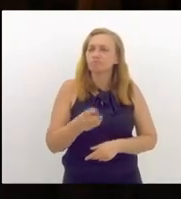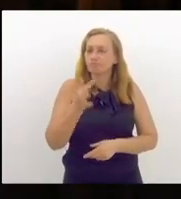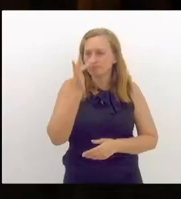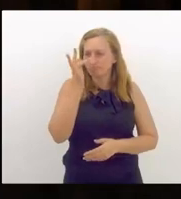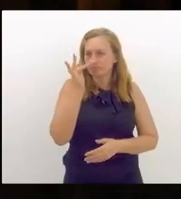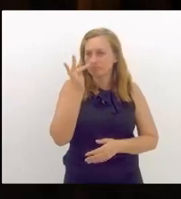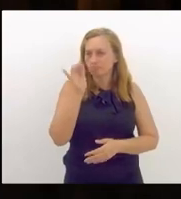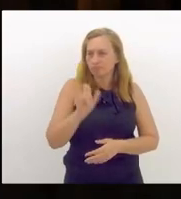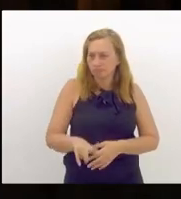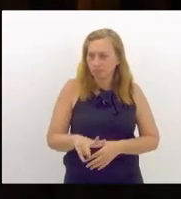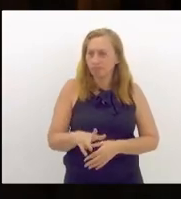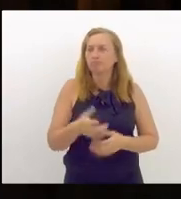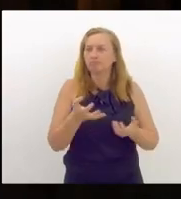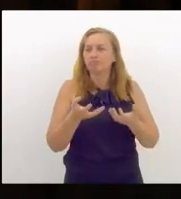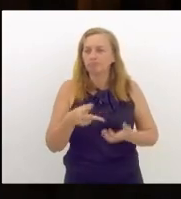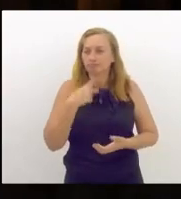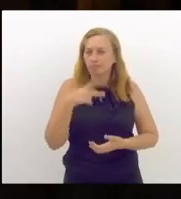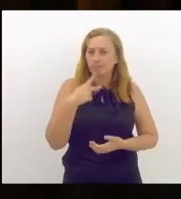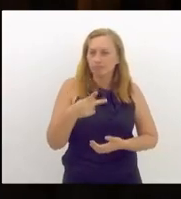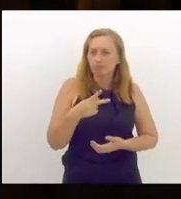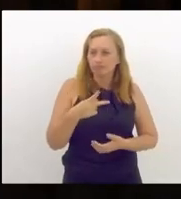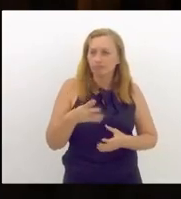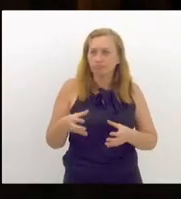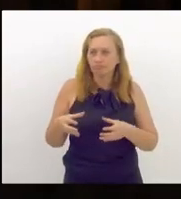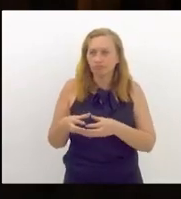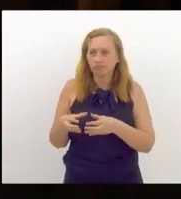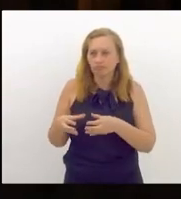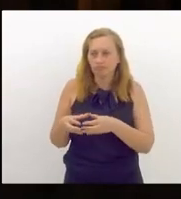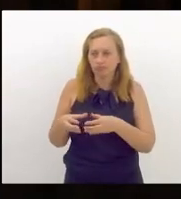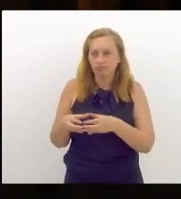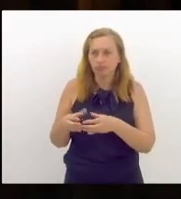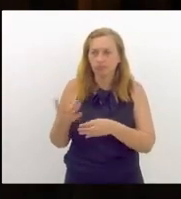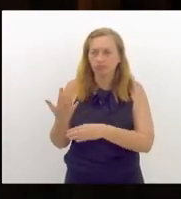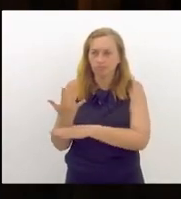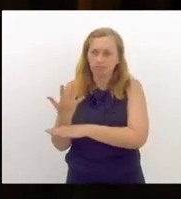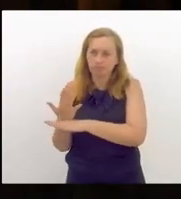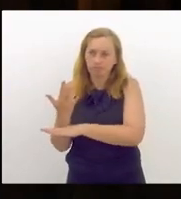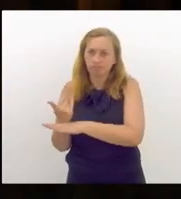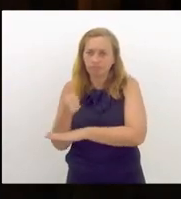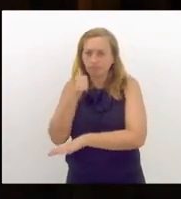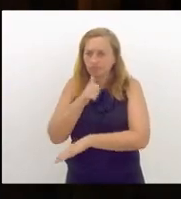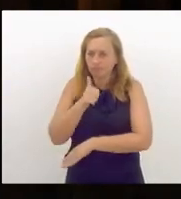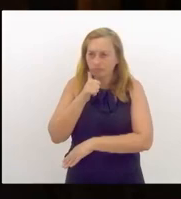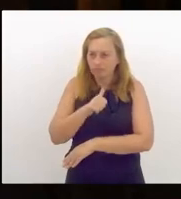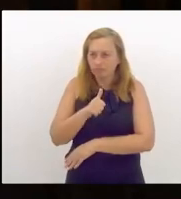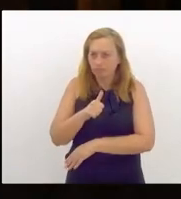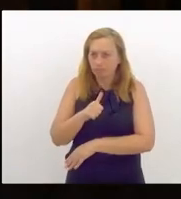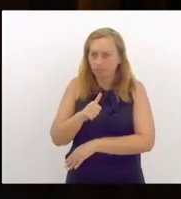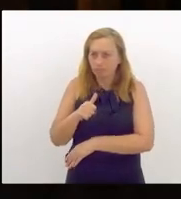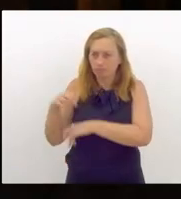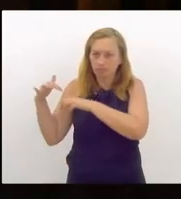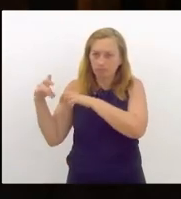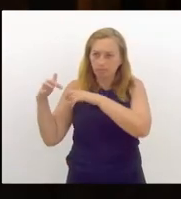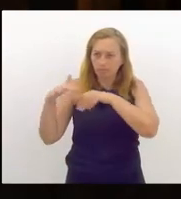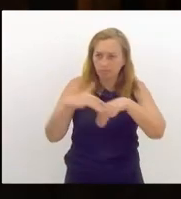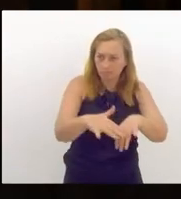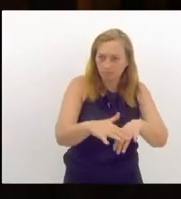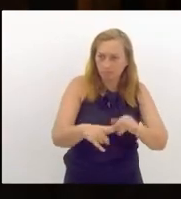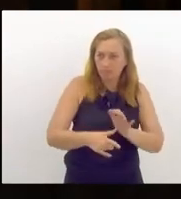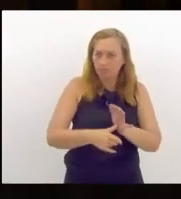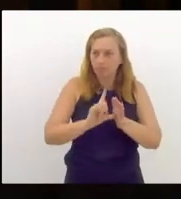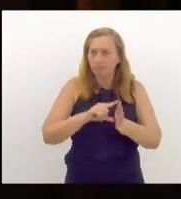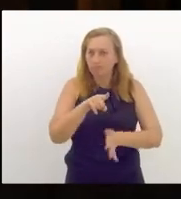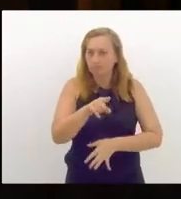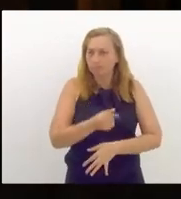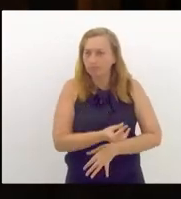quero dizer que aquele bando de Caxias a mulherada vai invadir aqui antes de